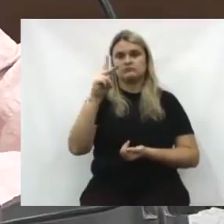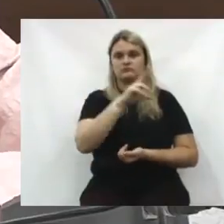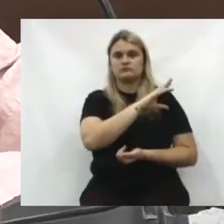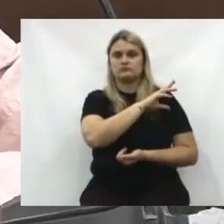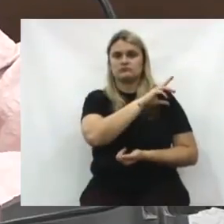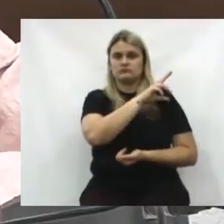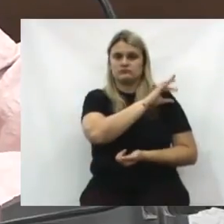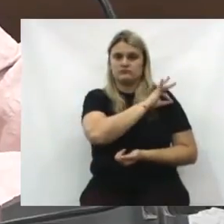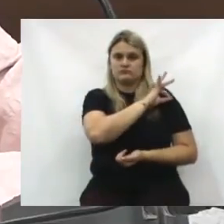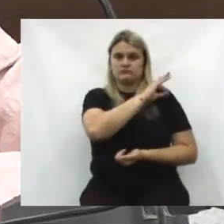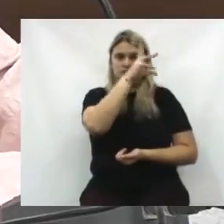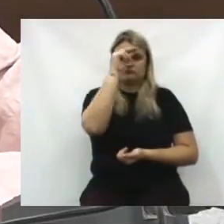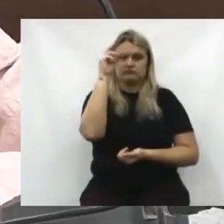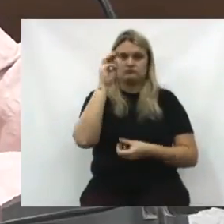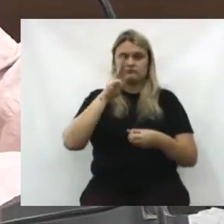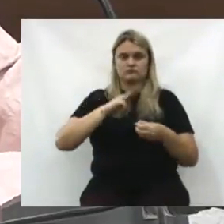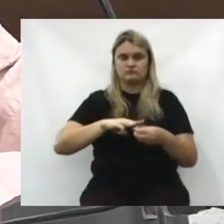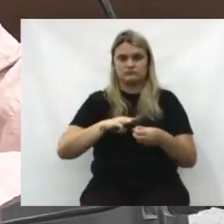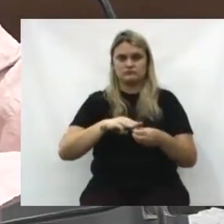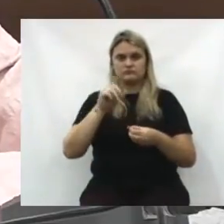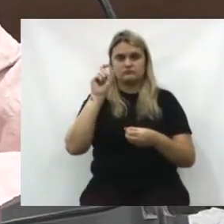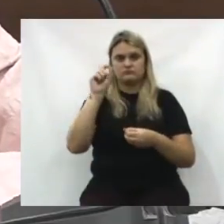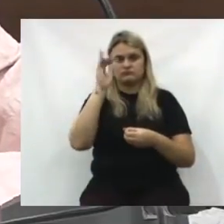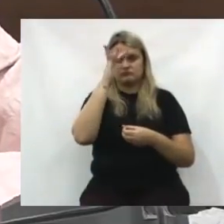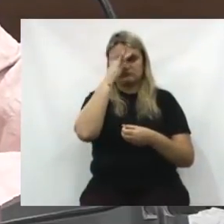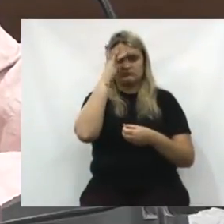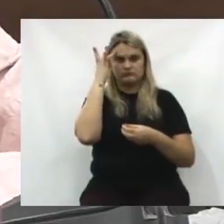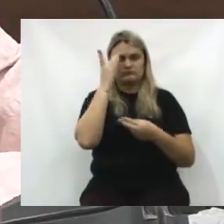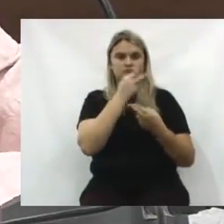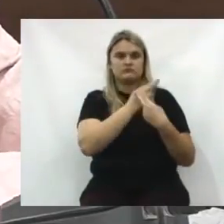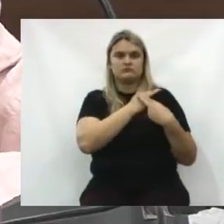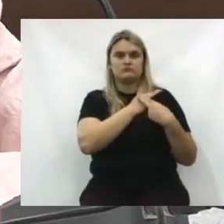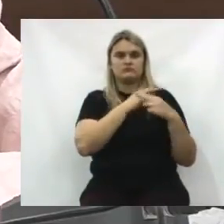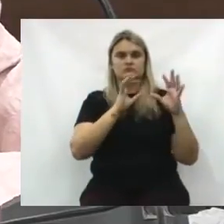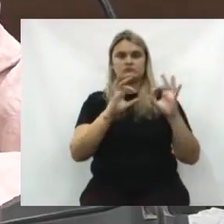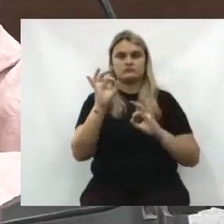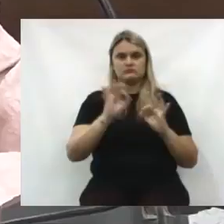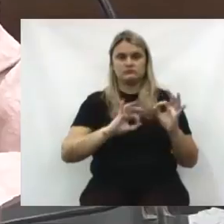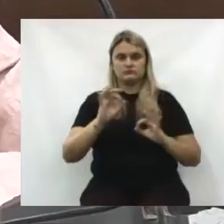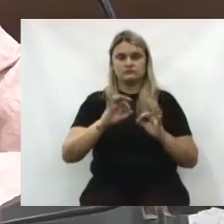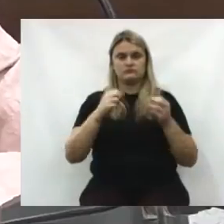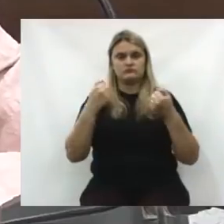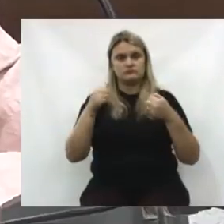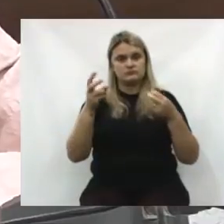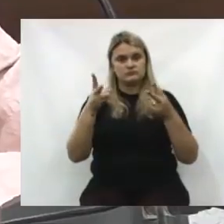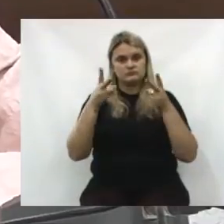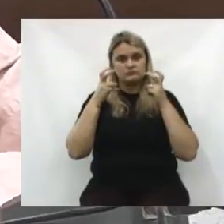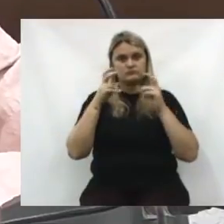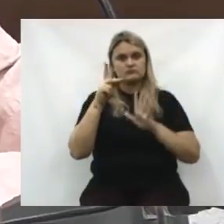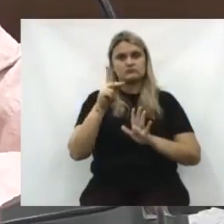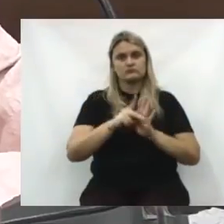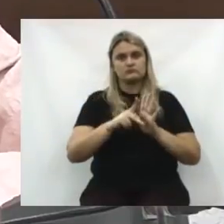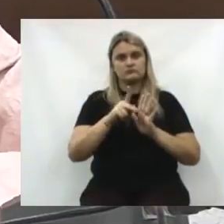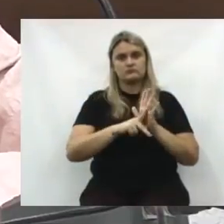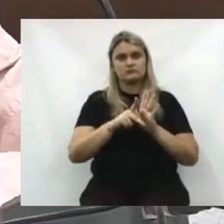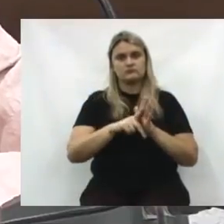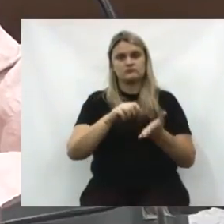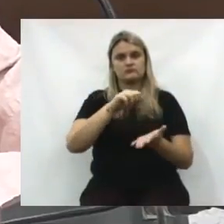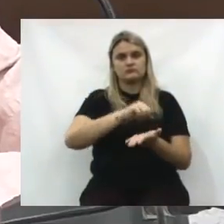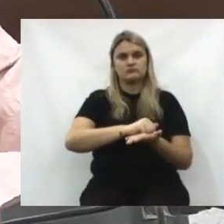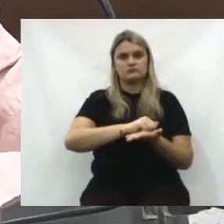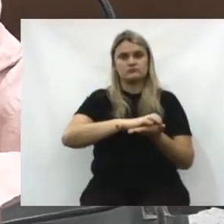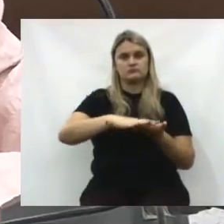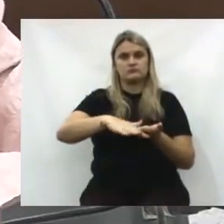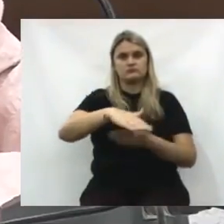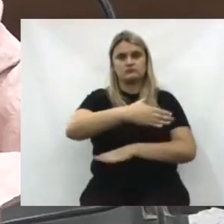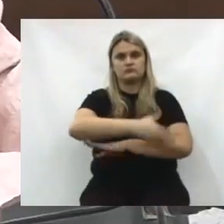Oliveira. Ao senhor prefeito municipal, para que determine o setor de planejamento, que verifique o